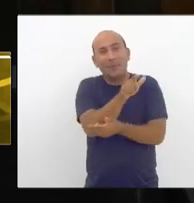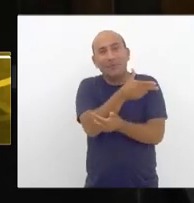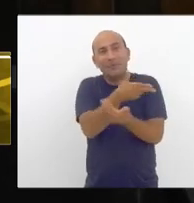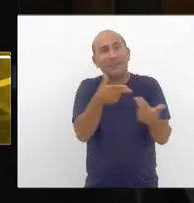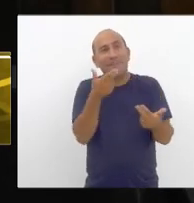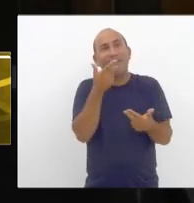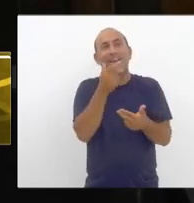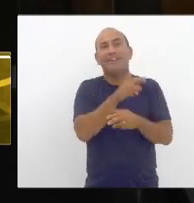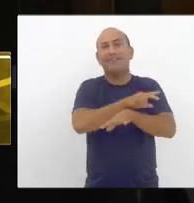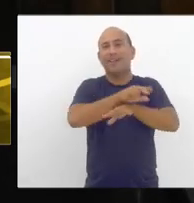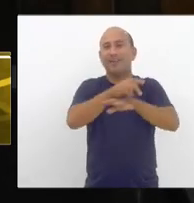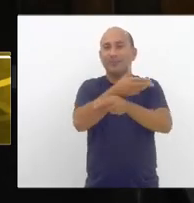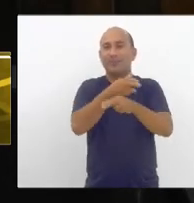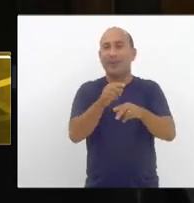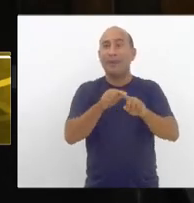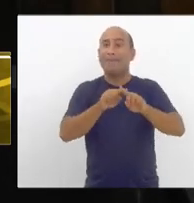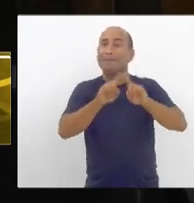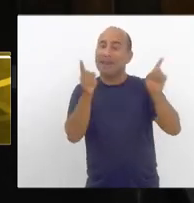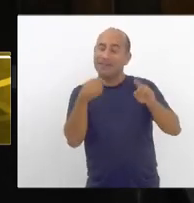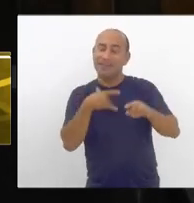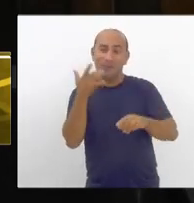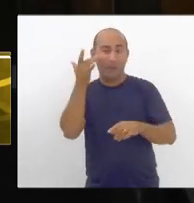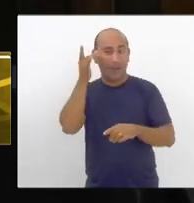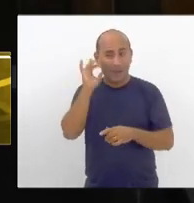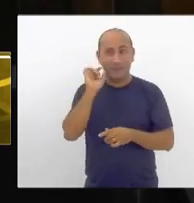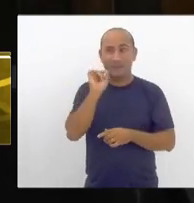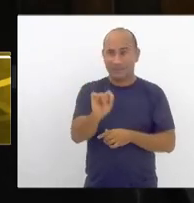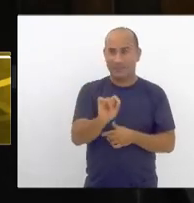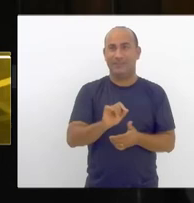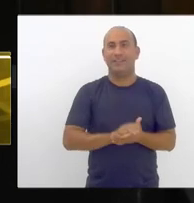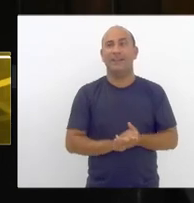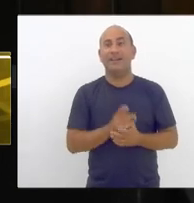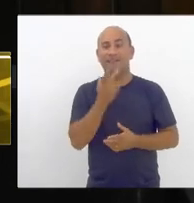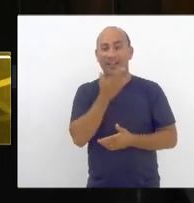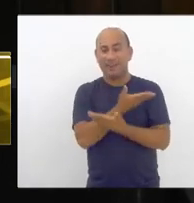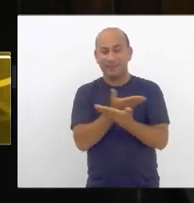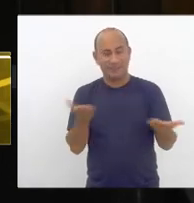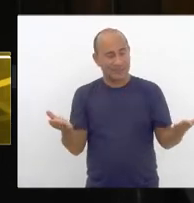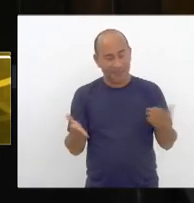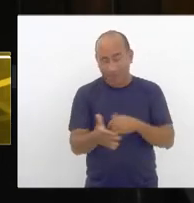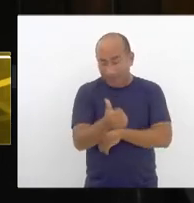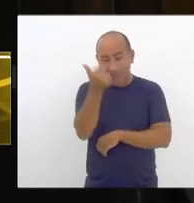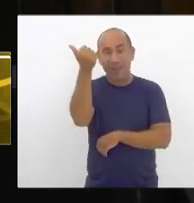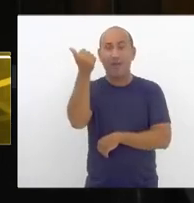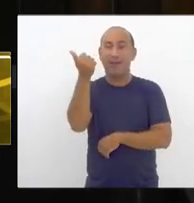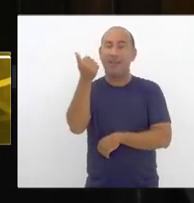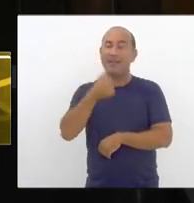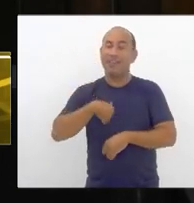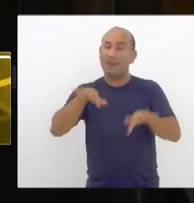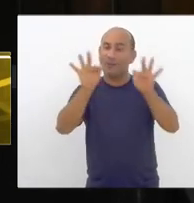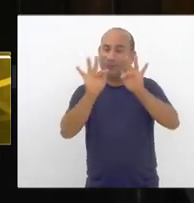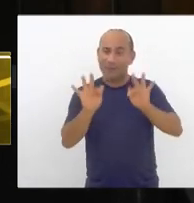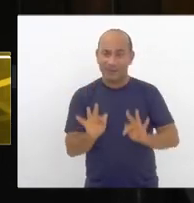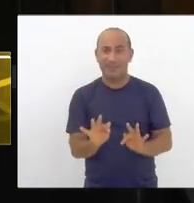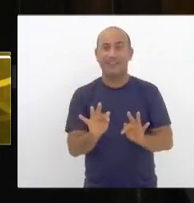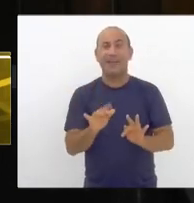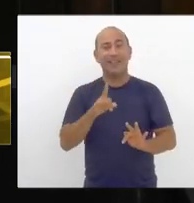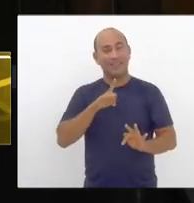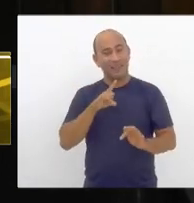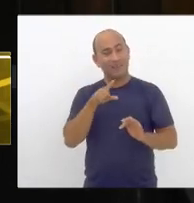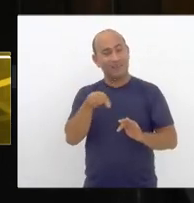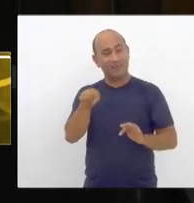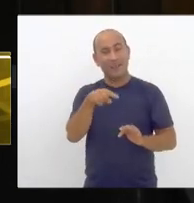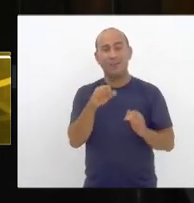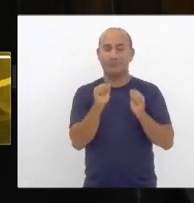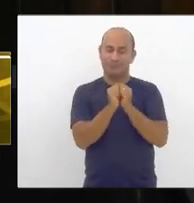tantas outras mas eu acho que falar de vocês é muito melhor e eu fico muito feliz de ter vocês